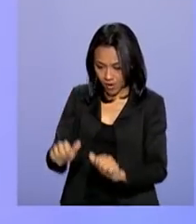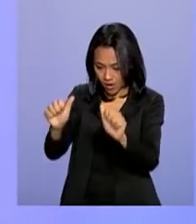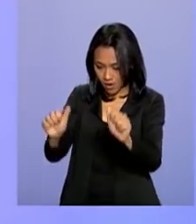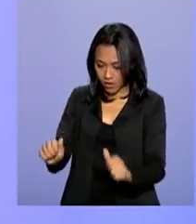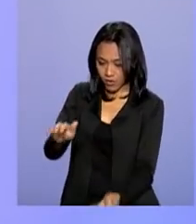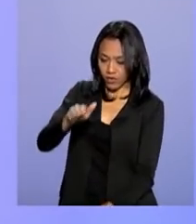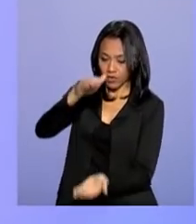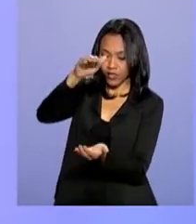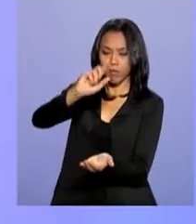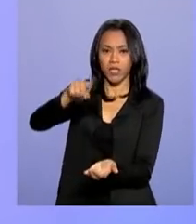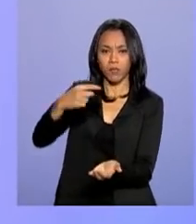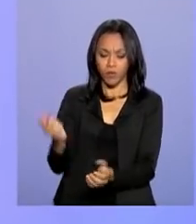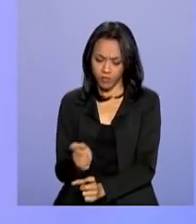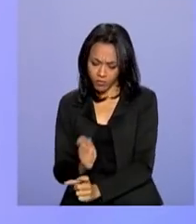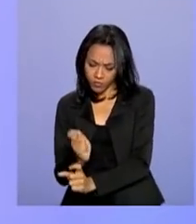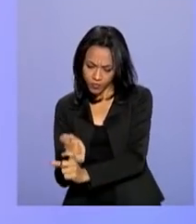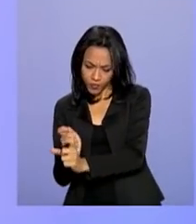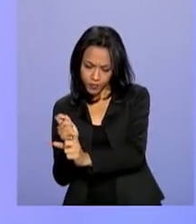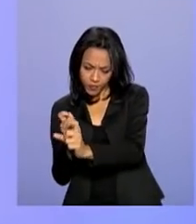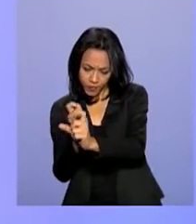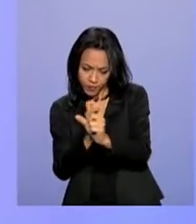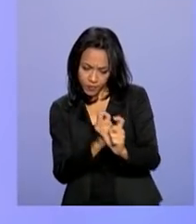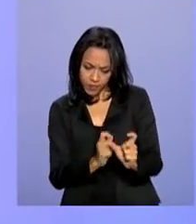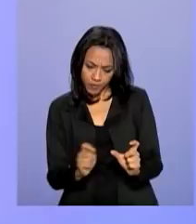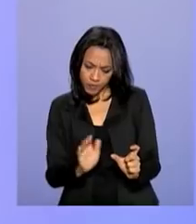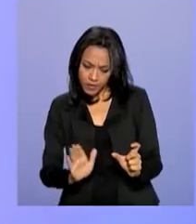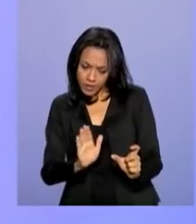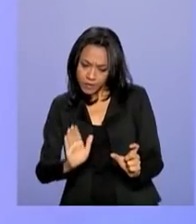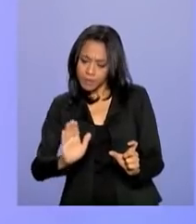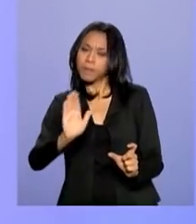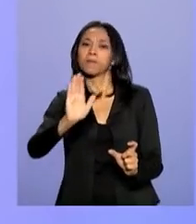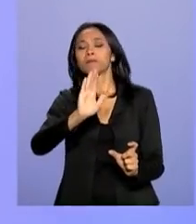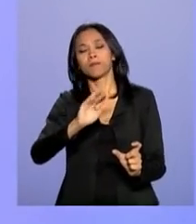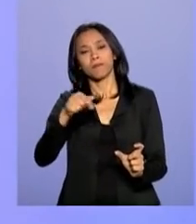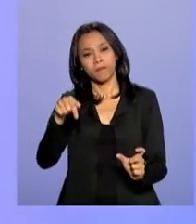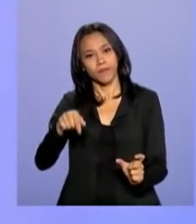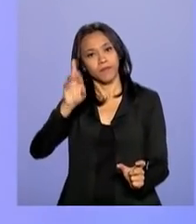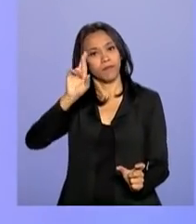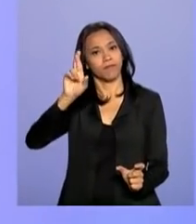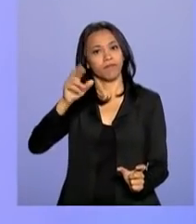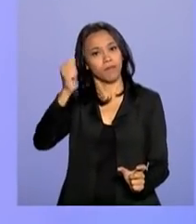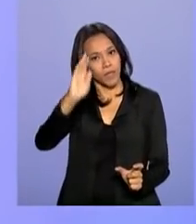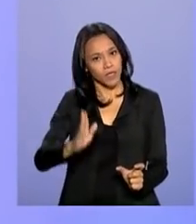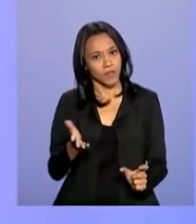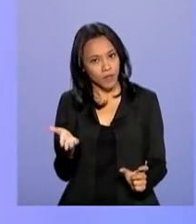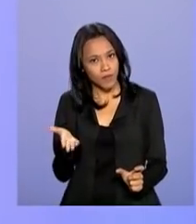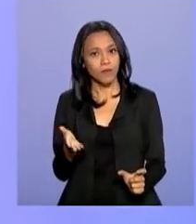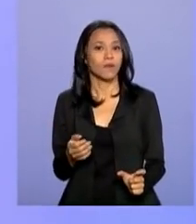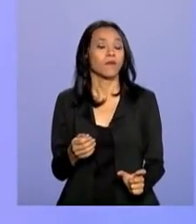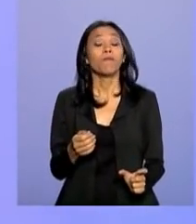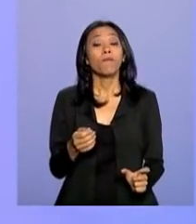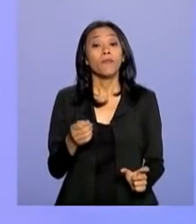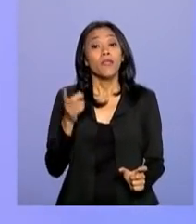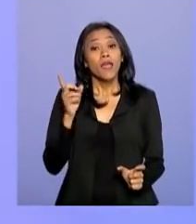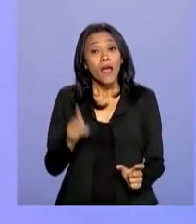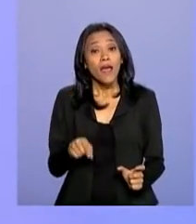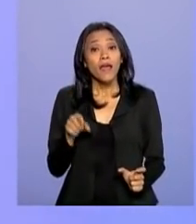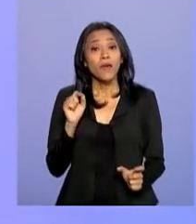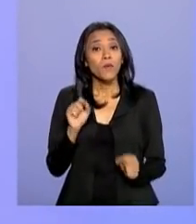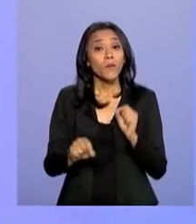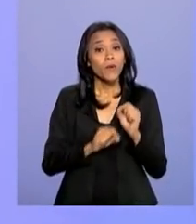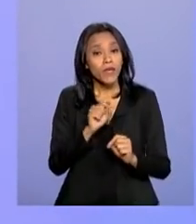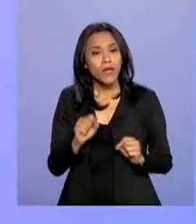restaurar a imagem da Santa Padroeira do Brasil, eu percebo que isto serve como uma